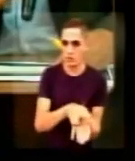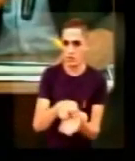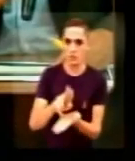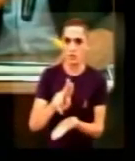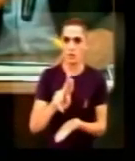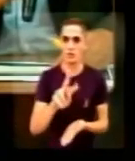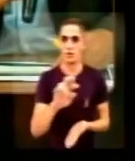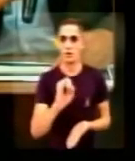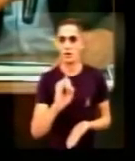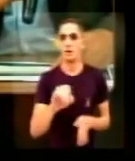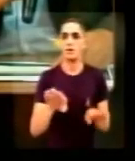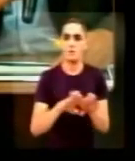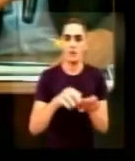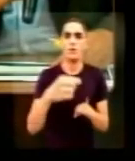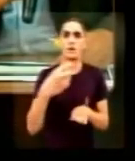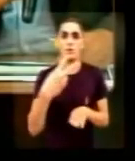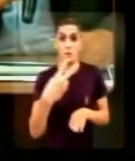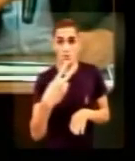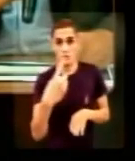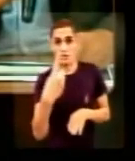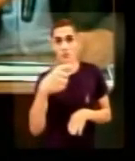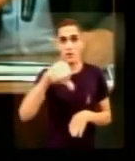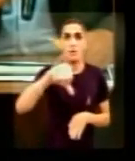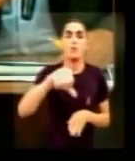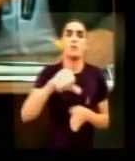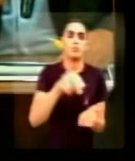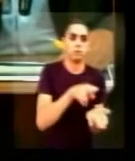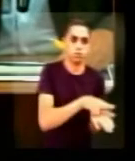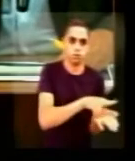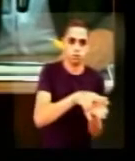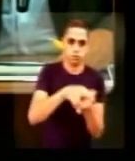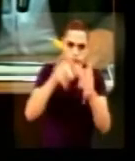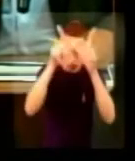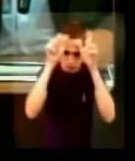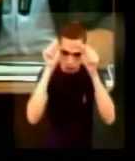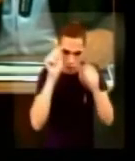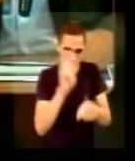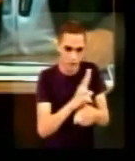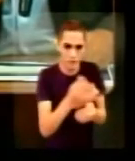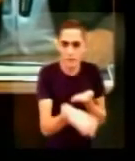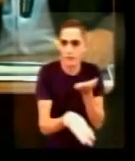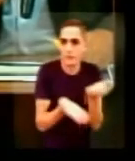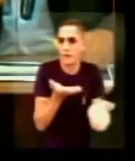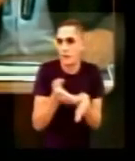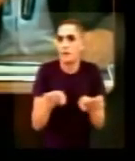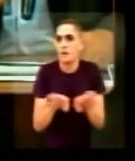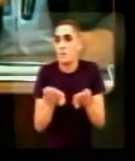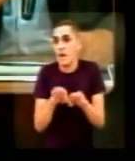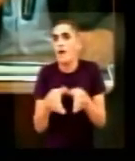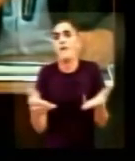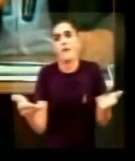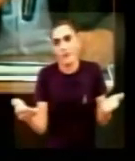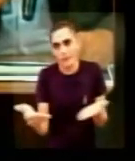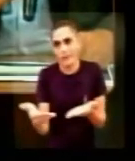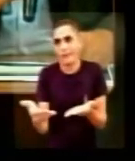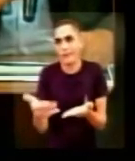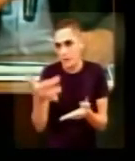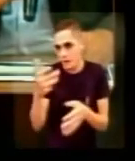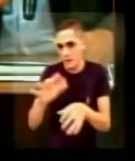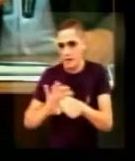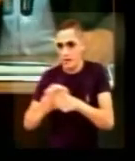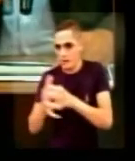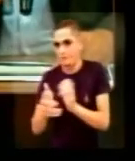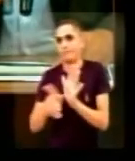219 em enfermarias. E de Covid-19, propriamente dito,